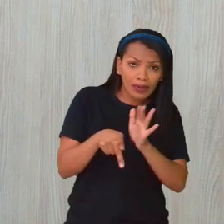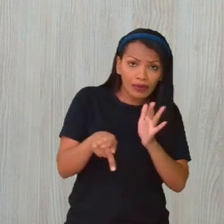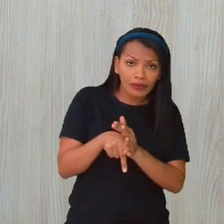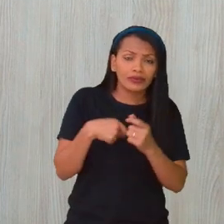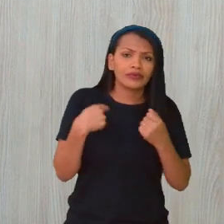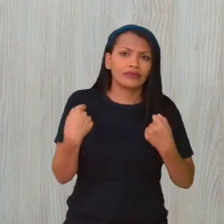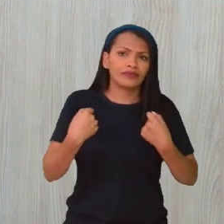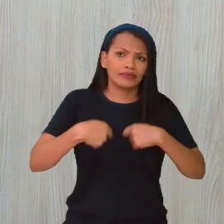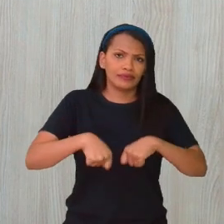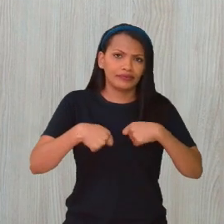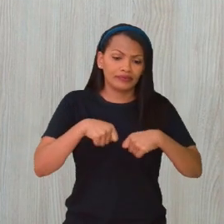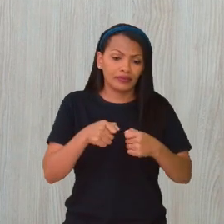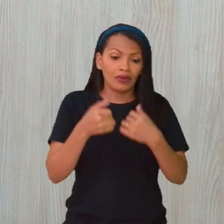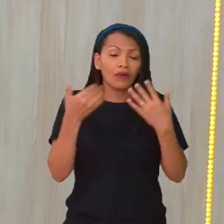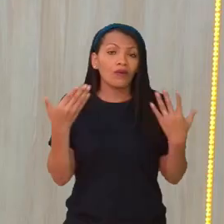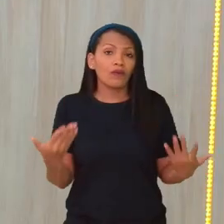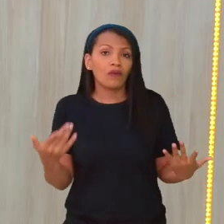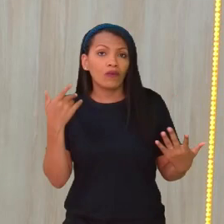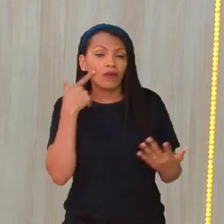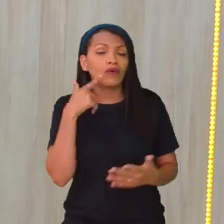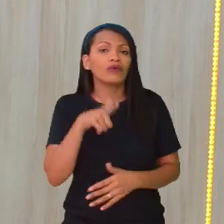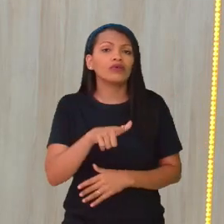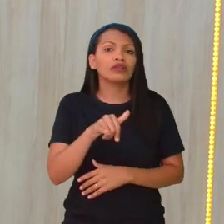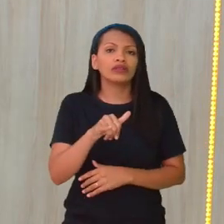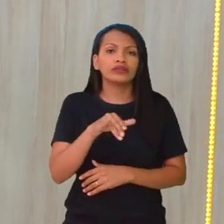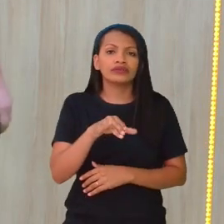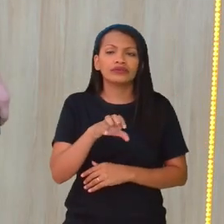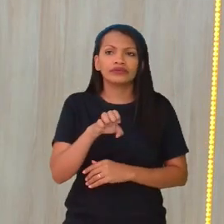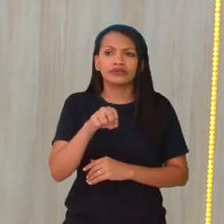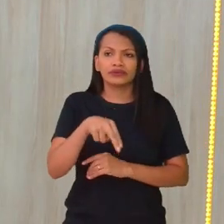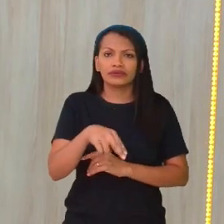precisa. Quando ele falou de recenseador,